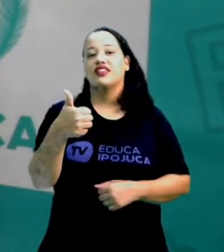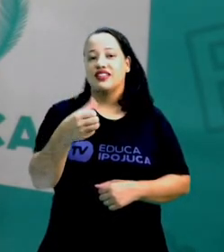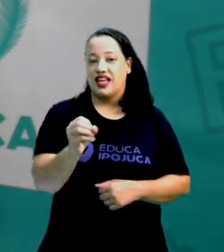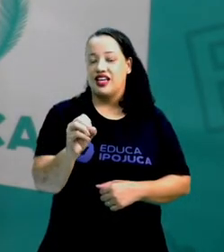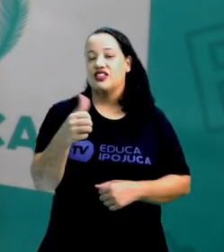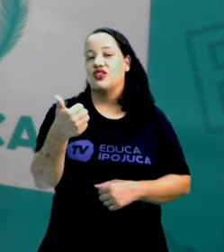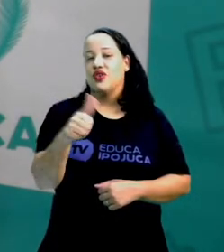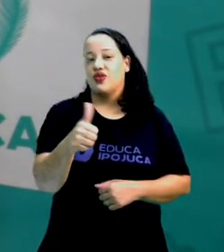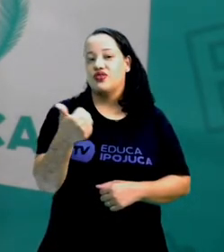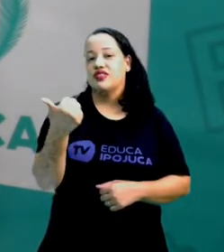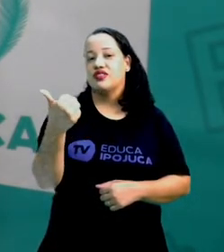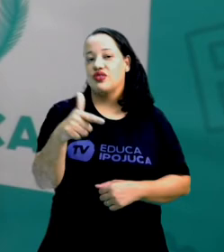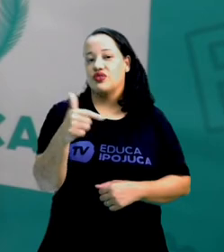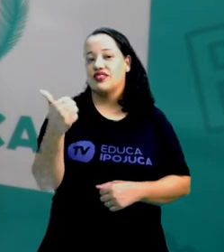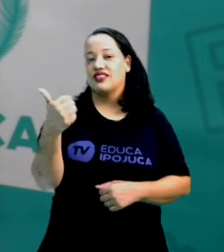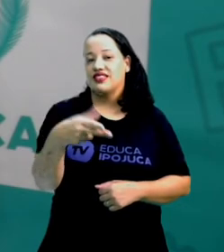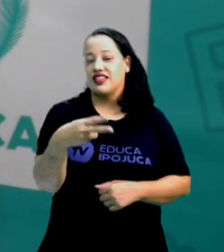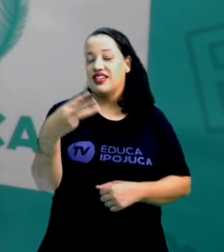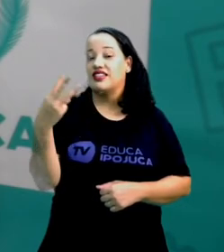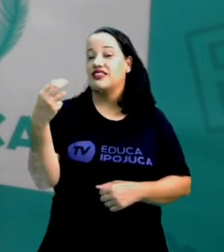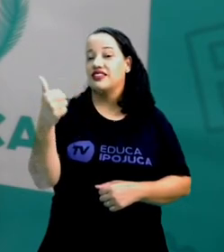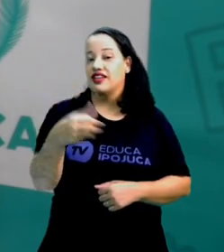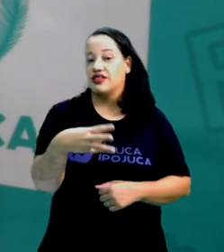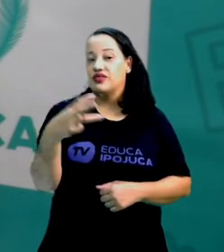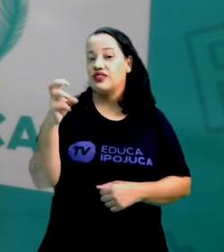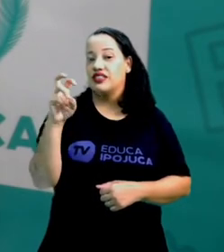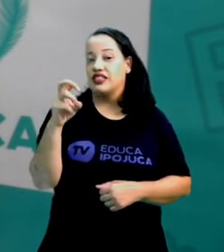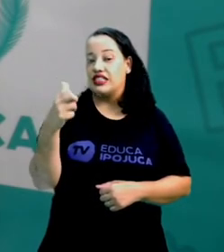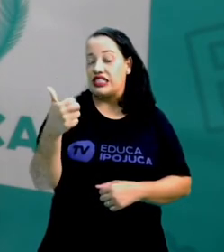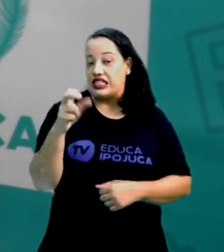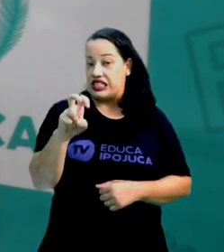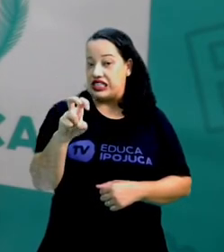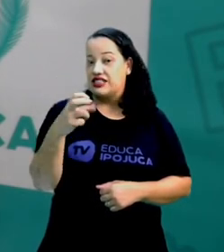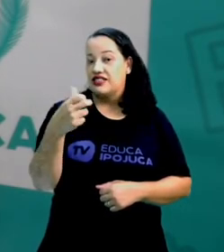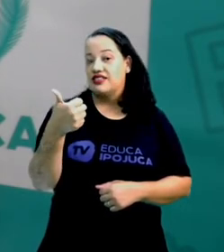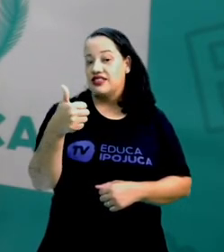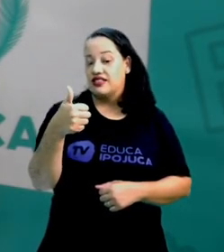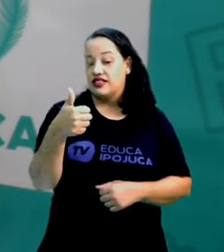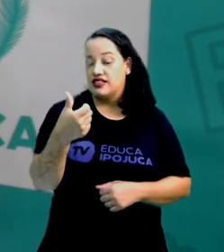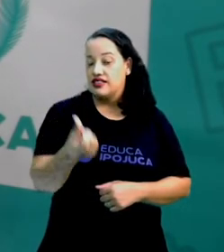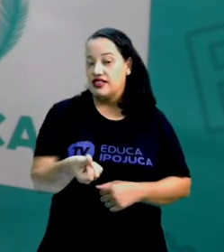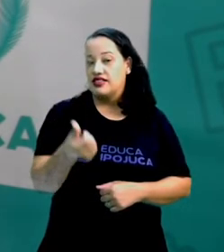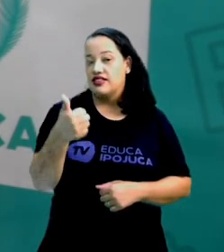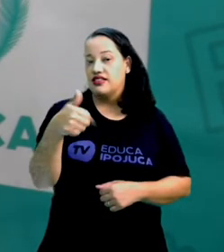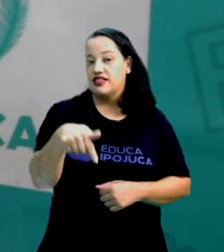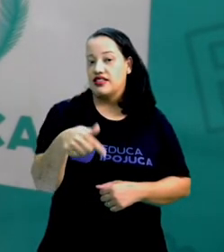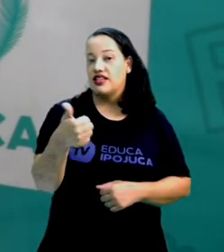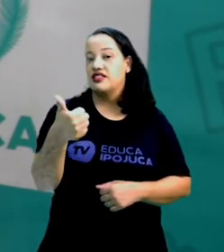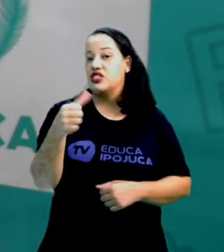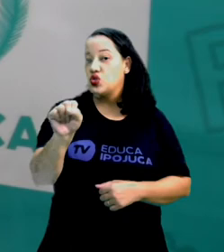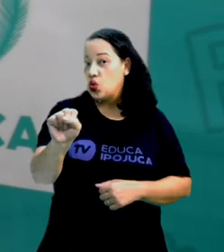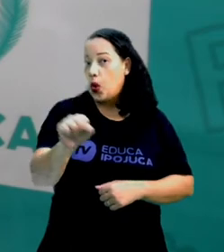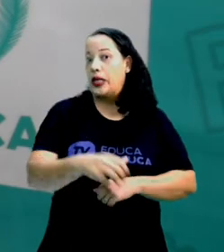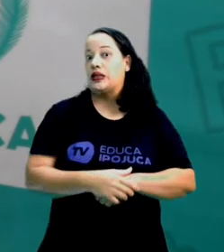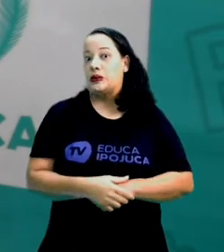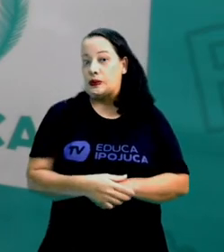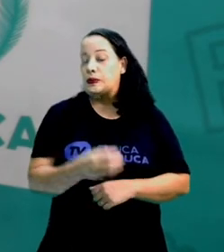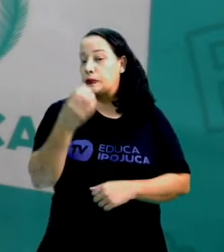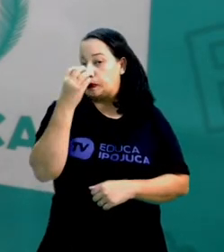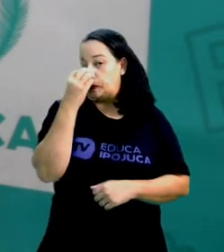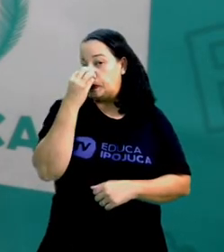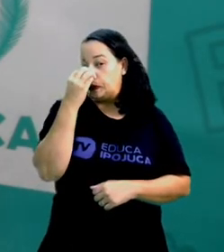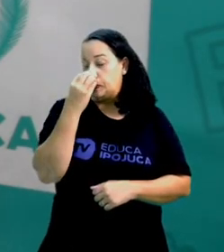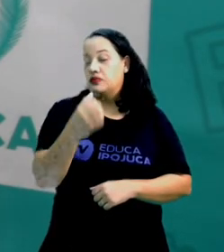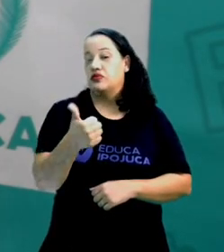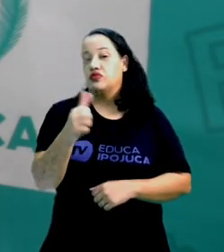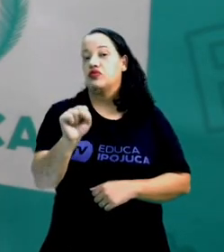10, 11, 12, 13, 14, 15, 16, 17, 18 palhaços. E